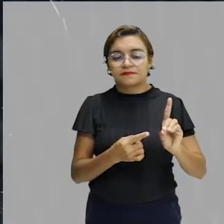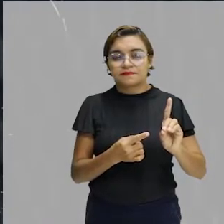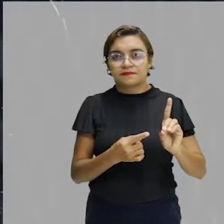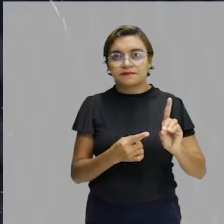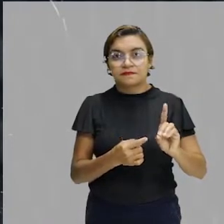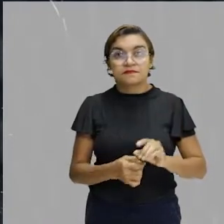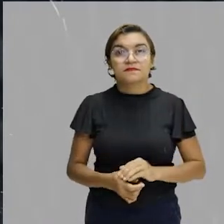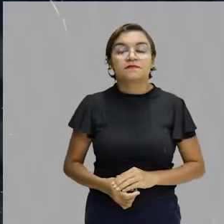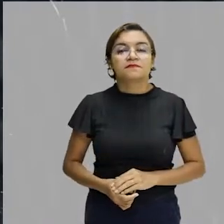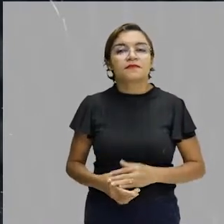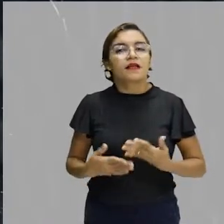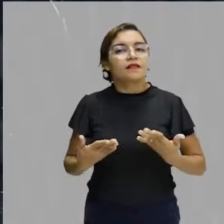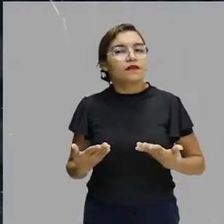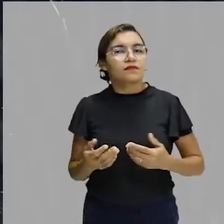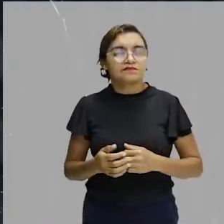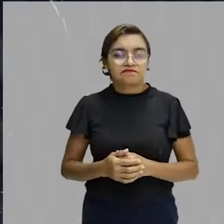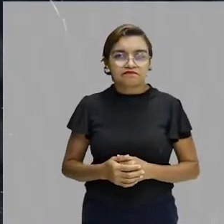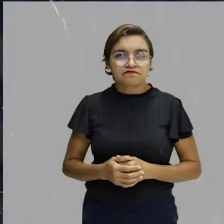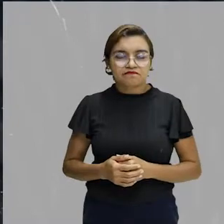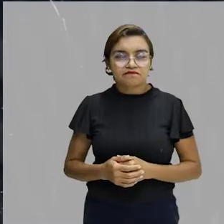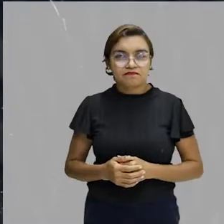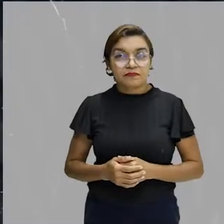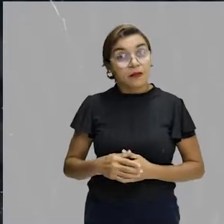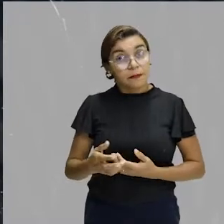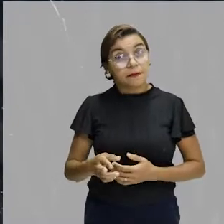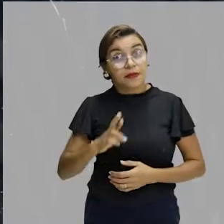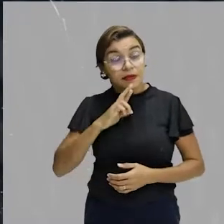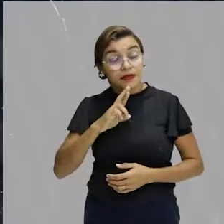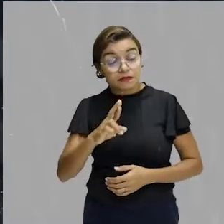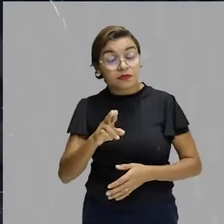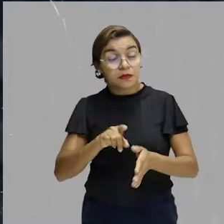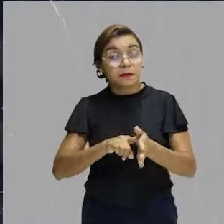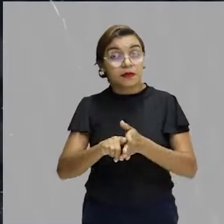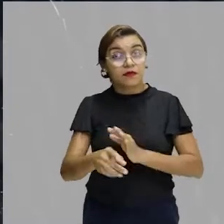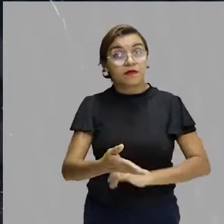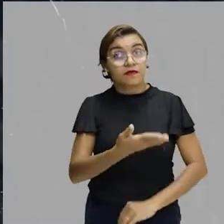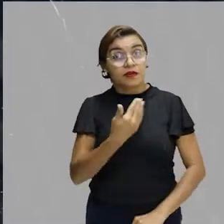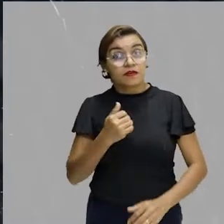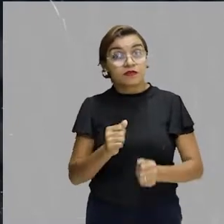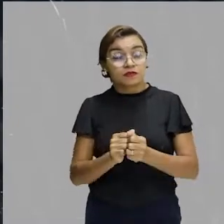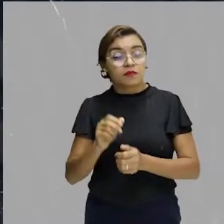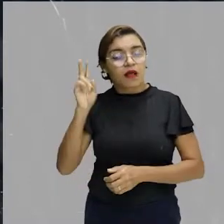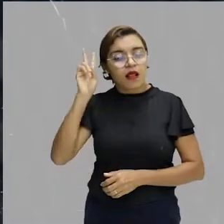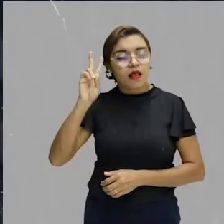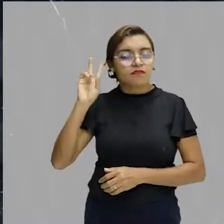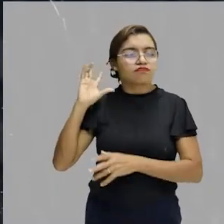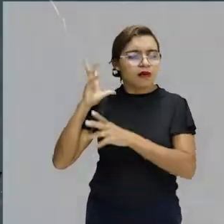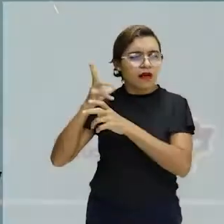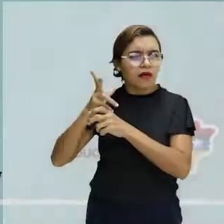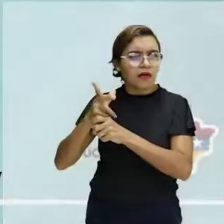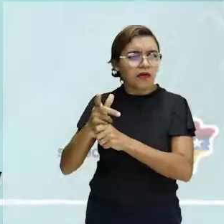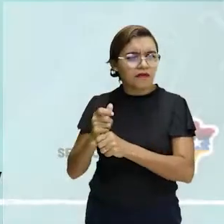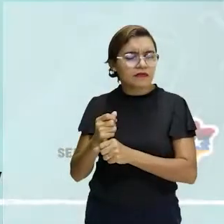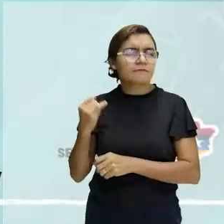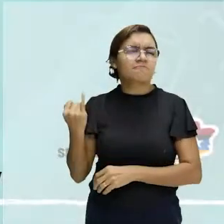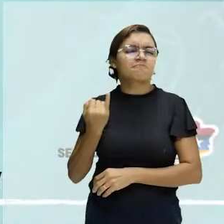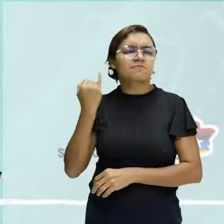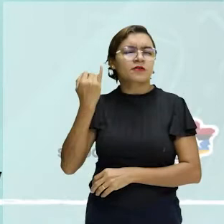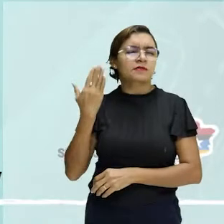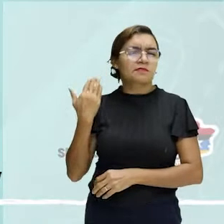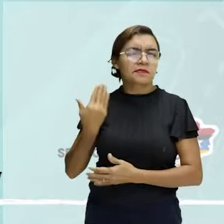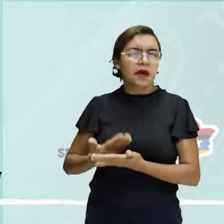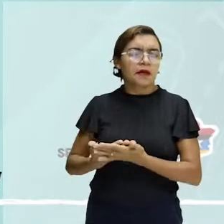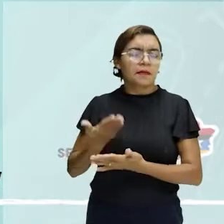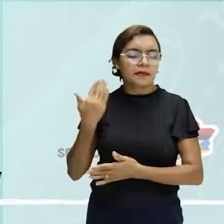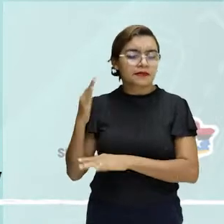todo o país. E aí, galera? Gente, para responder essa questão, vem comigo, vamos relembrar algumas coisas importantíssimas.